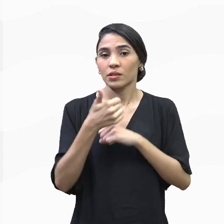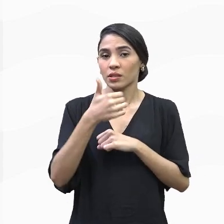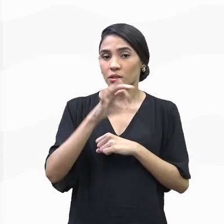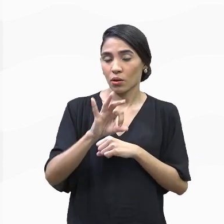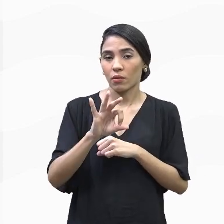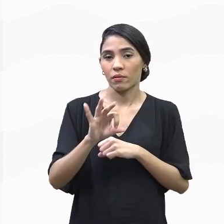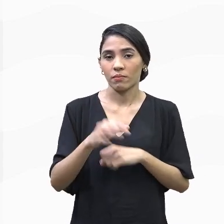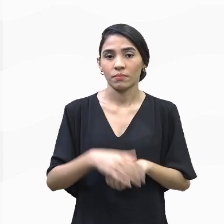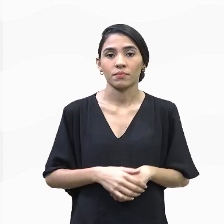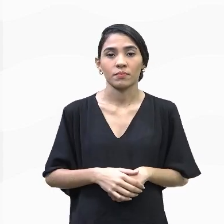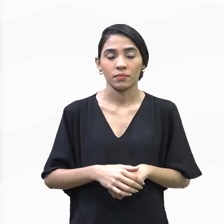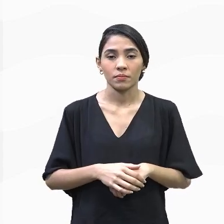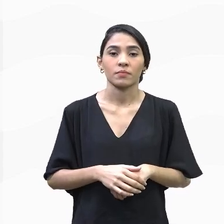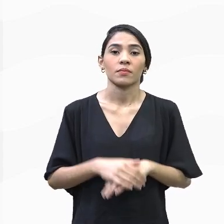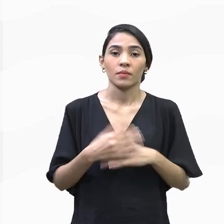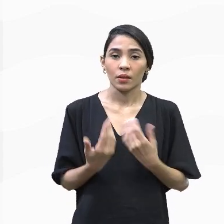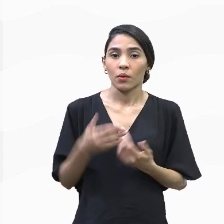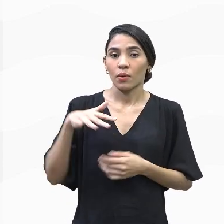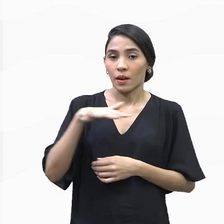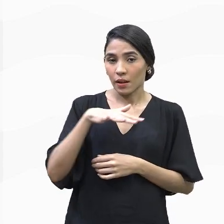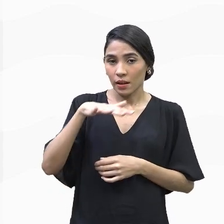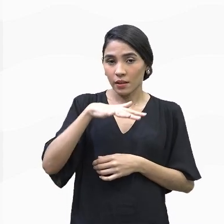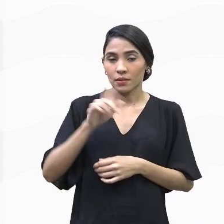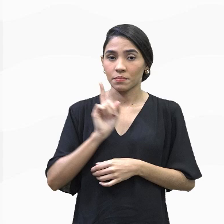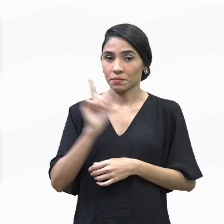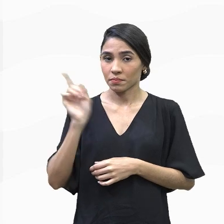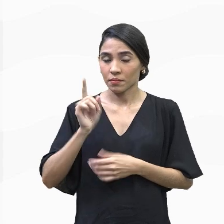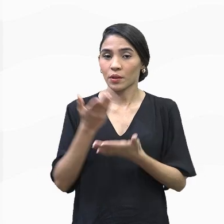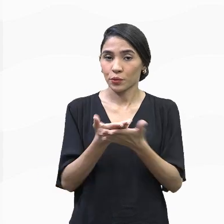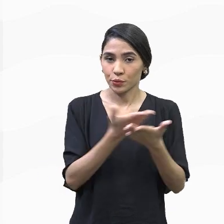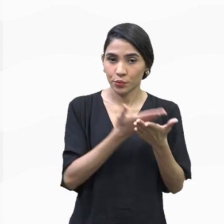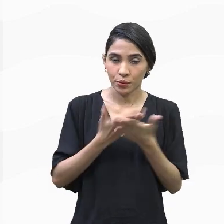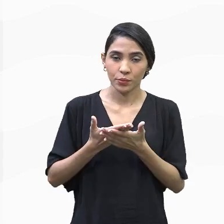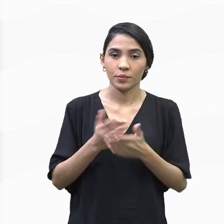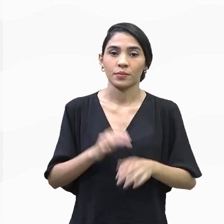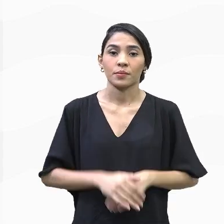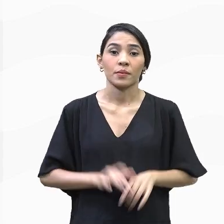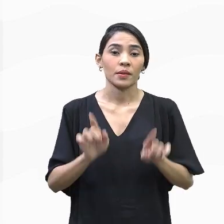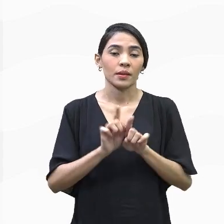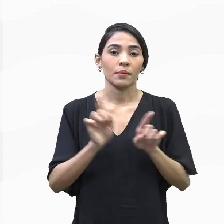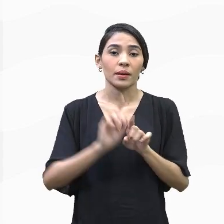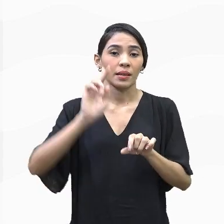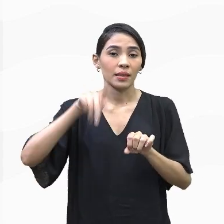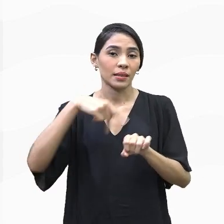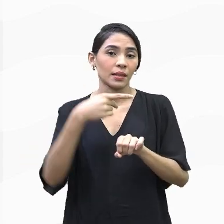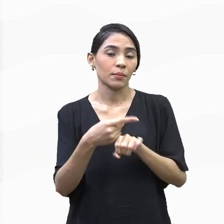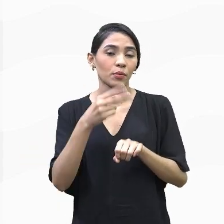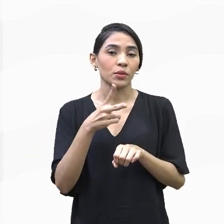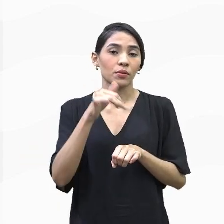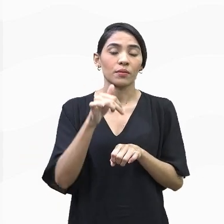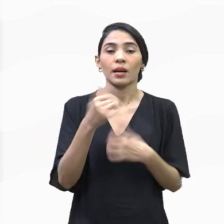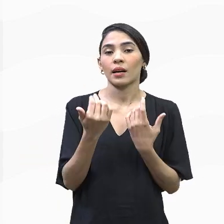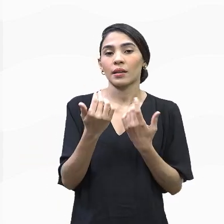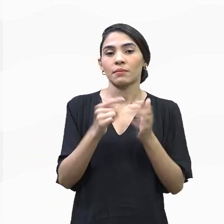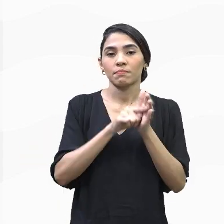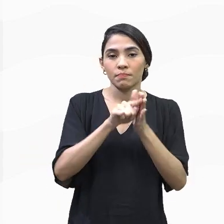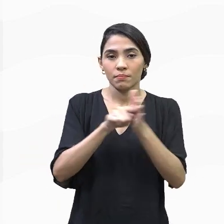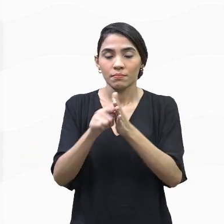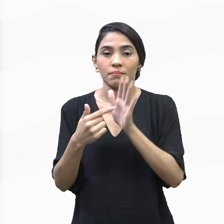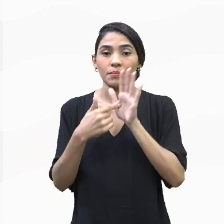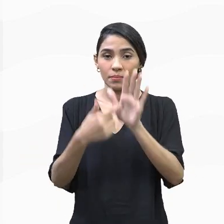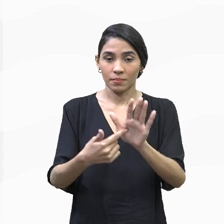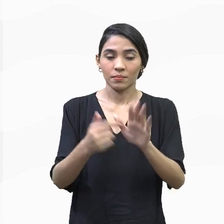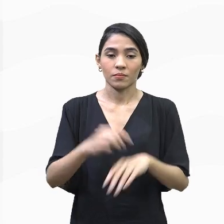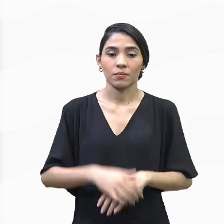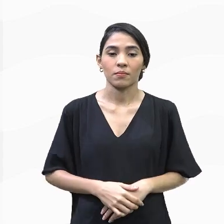ela, né? A epidemiologia vai dar conta desse estudo e vai determinar depois, através de gráficos, os